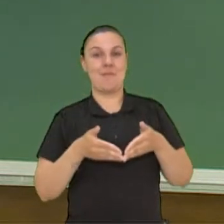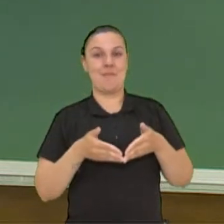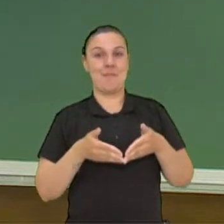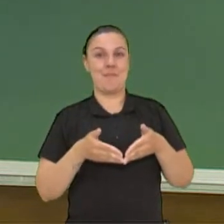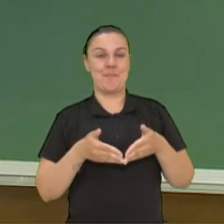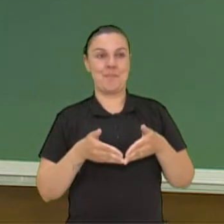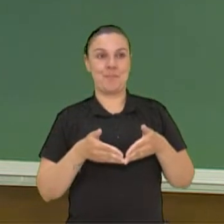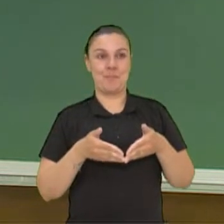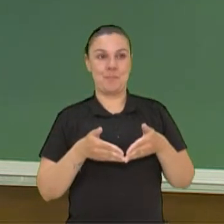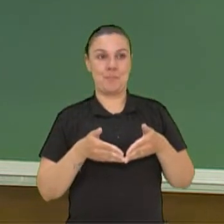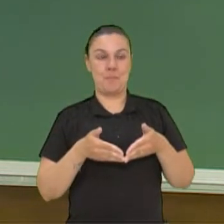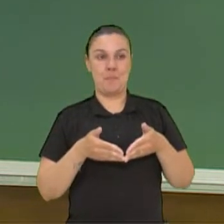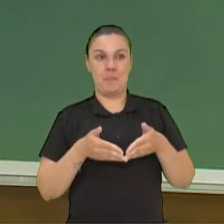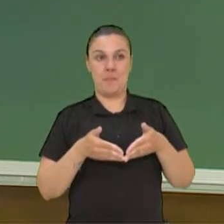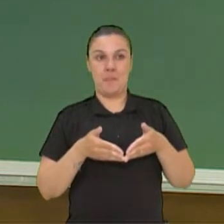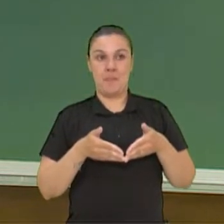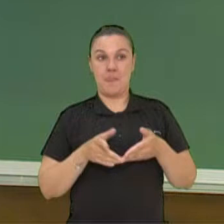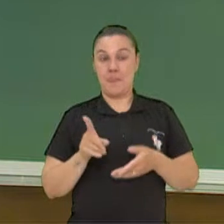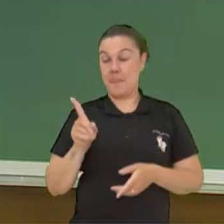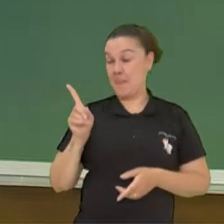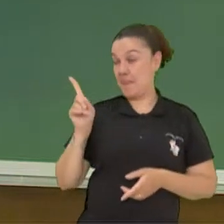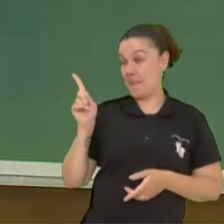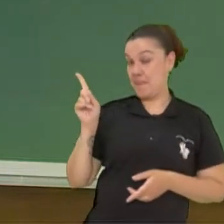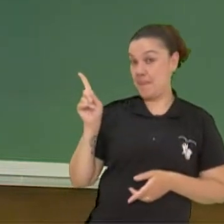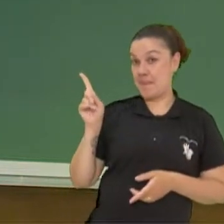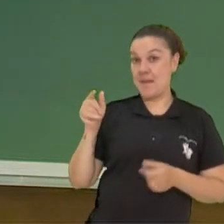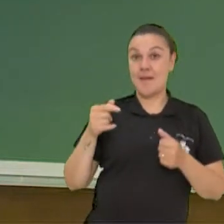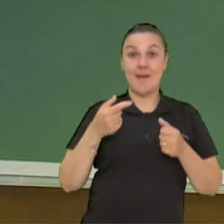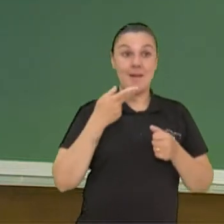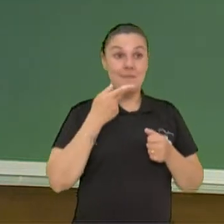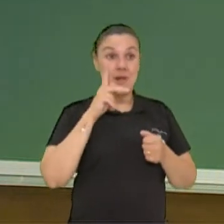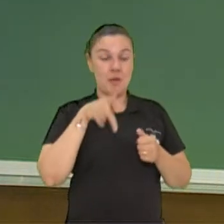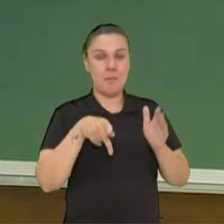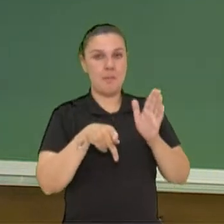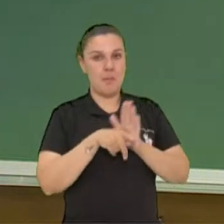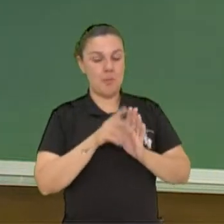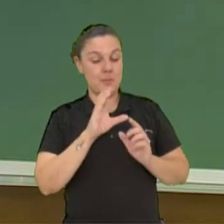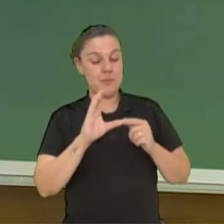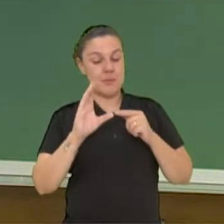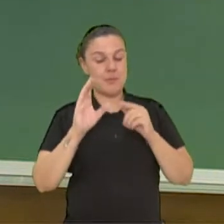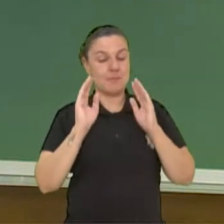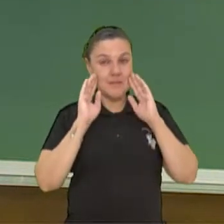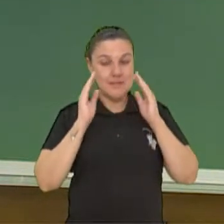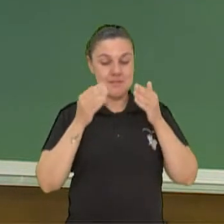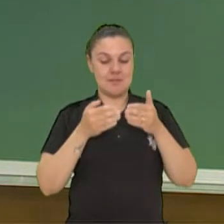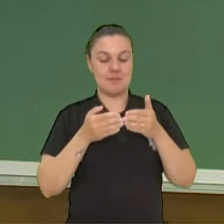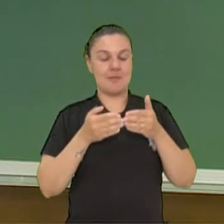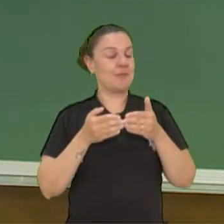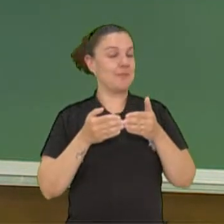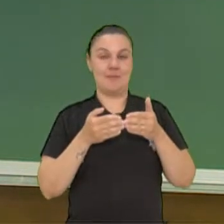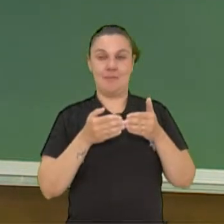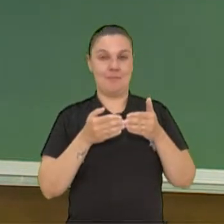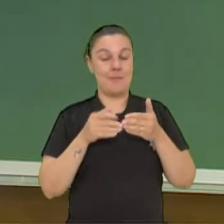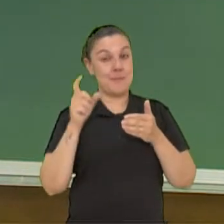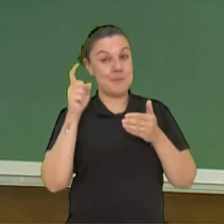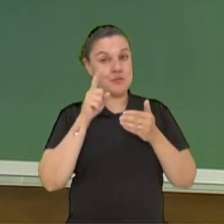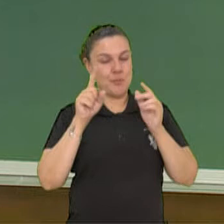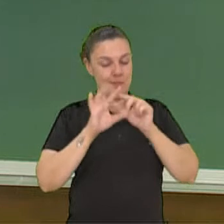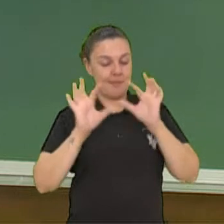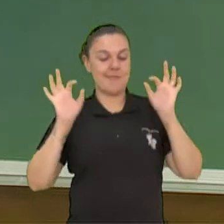Primeira, amplitude é a diferença entre o maior e o menor valor de um conjunto. Portanto, ela é uma medida de